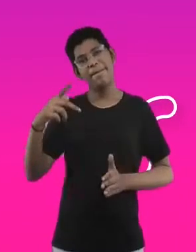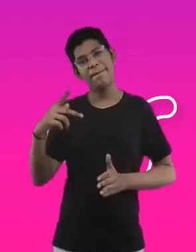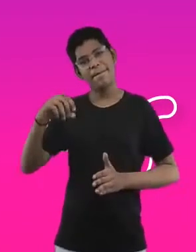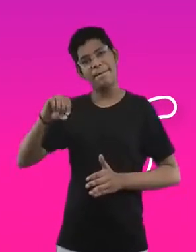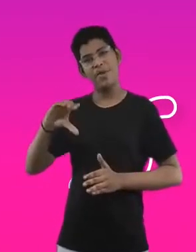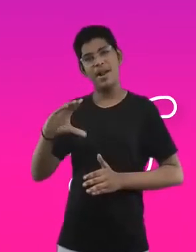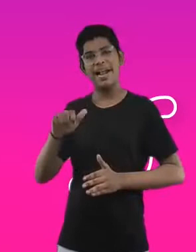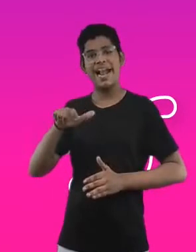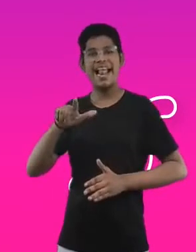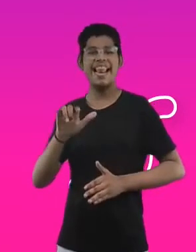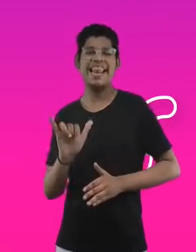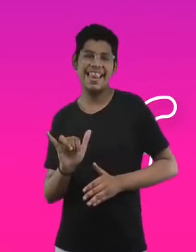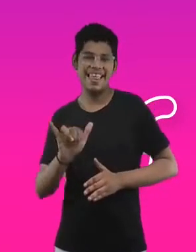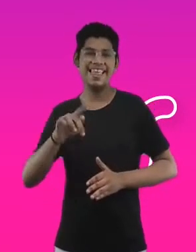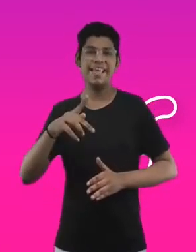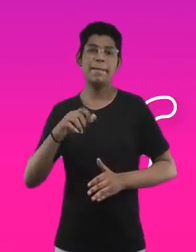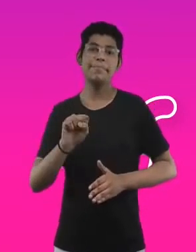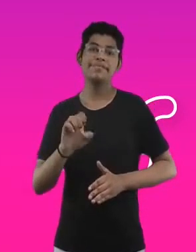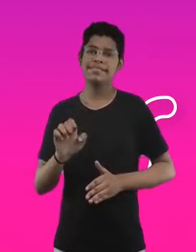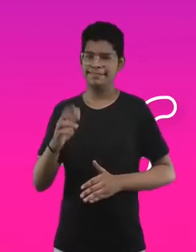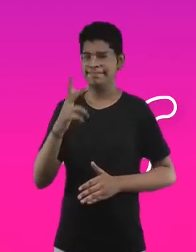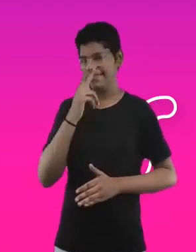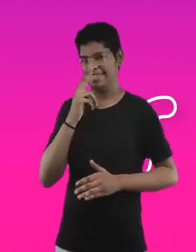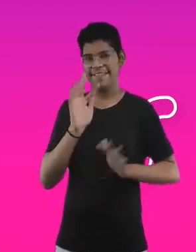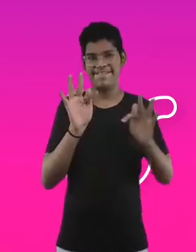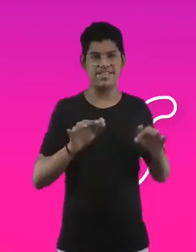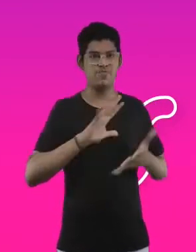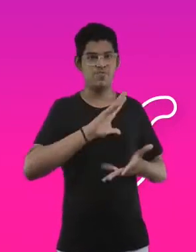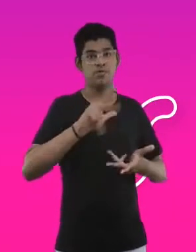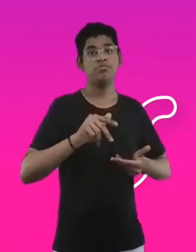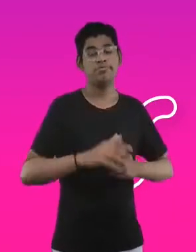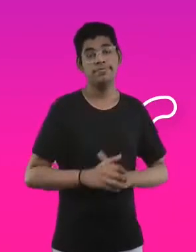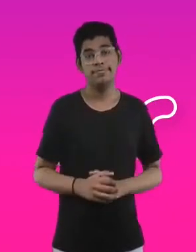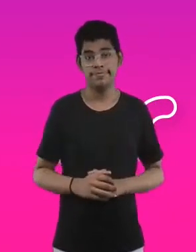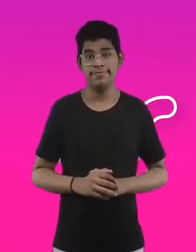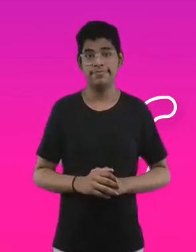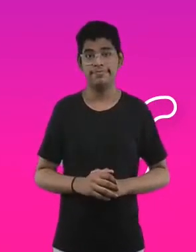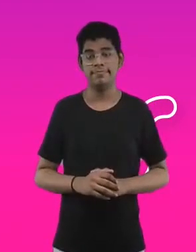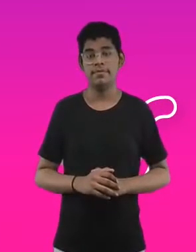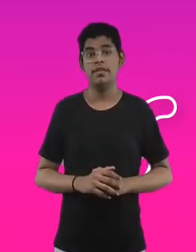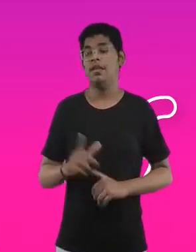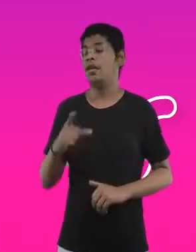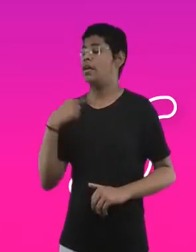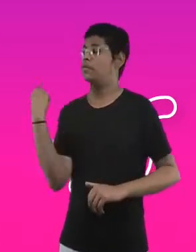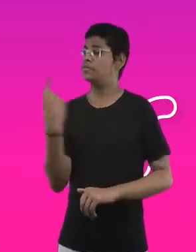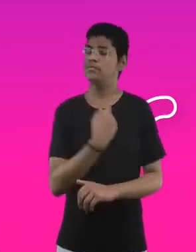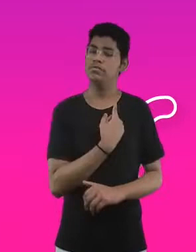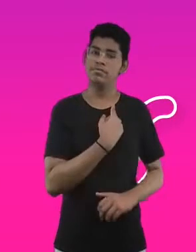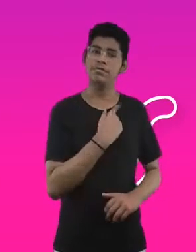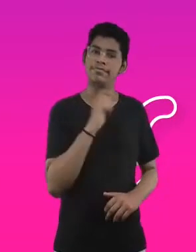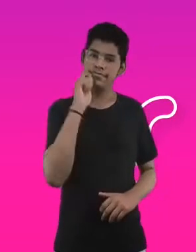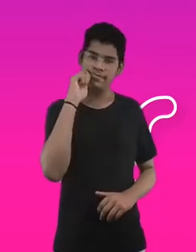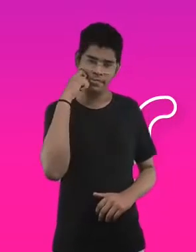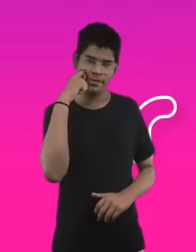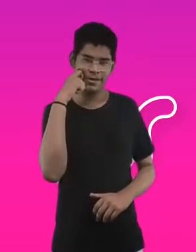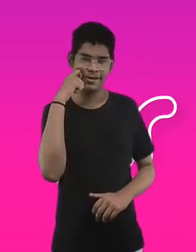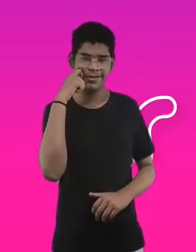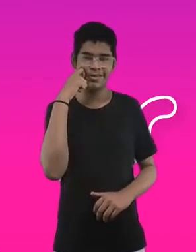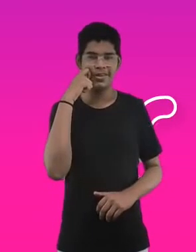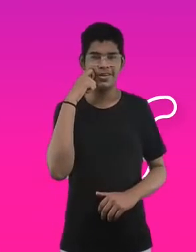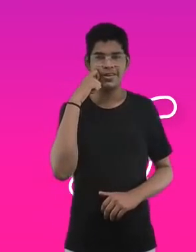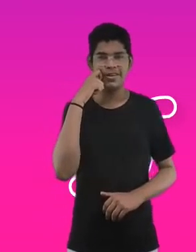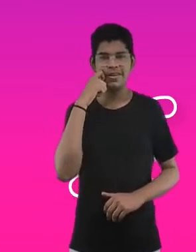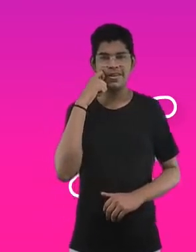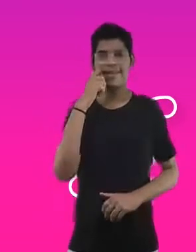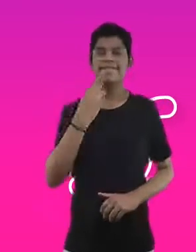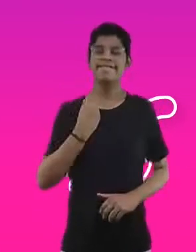para a gente, pretos, né, conectando, inclusive, com a fala aí que eu trouxe antes, né, acho que viver hoje, ser uma